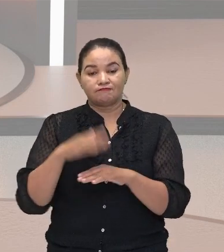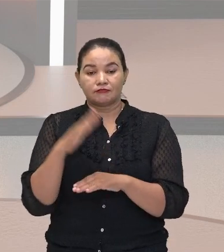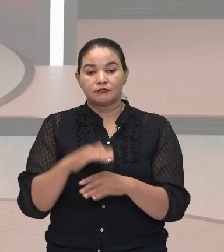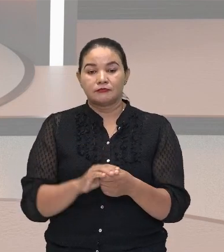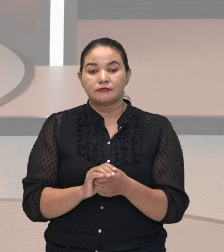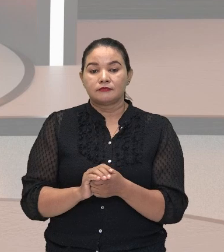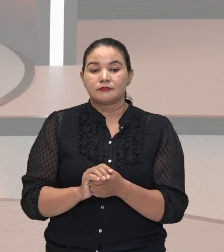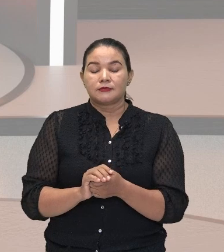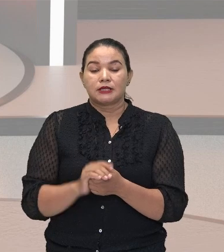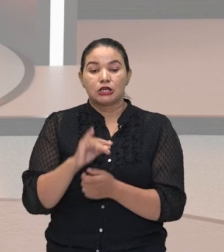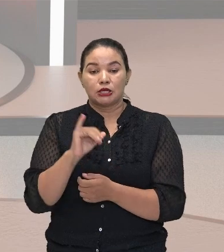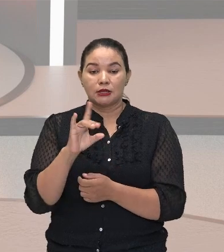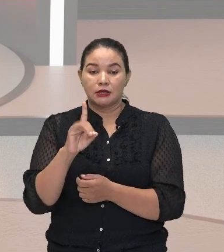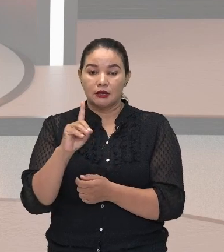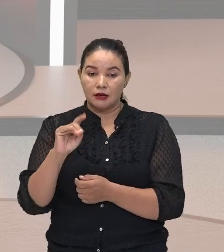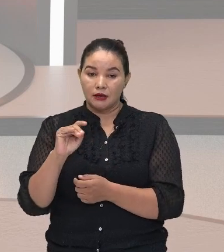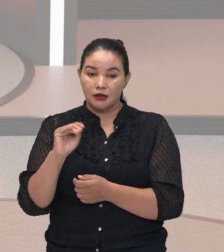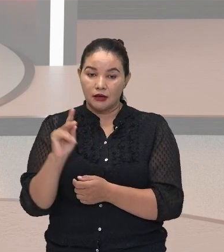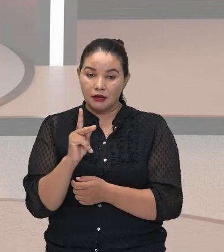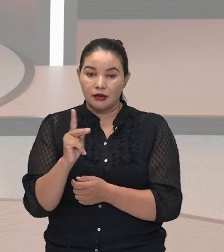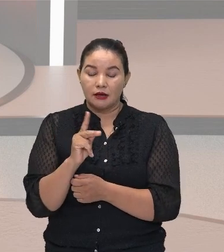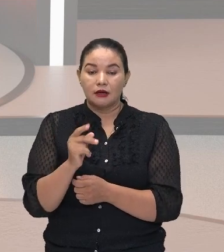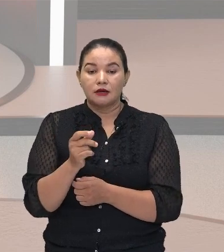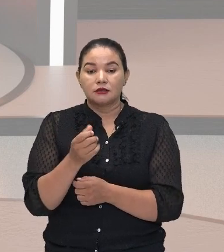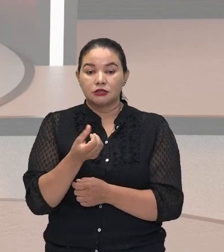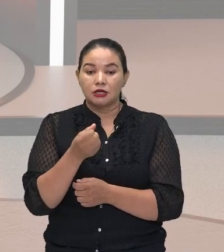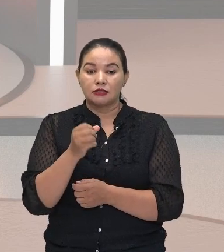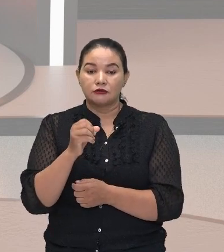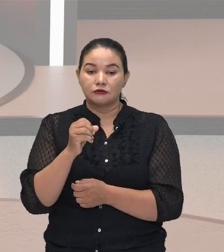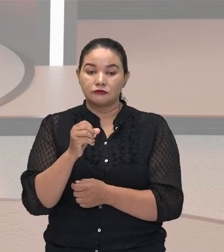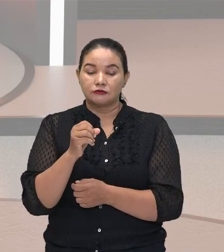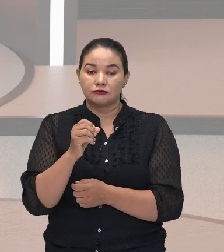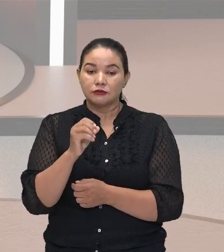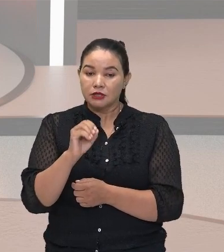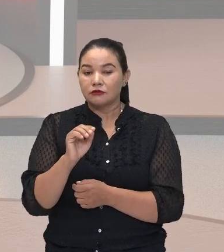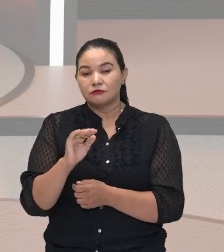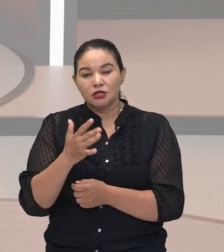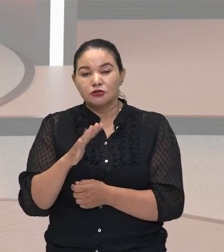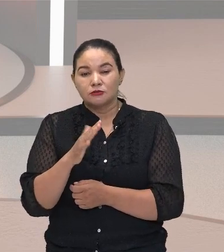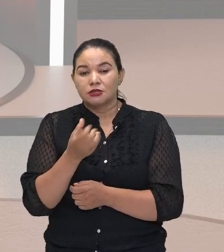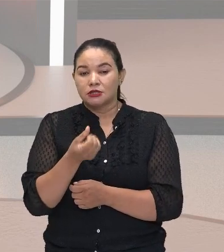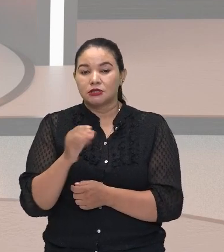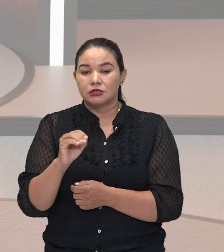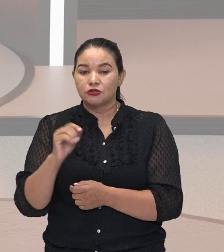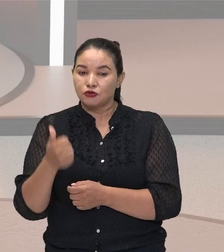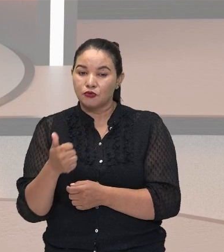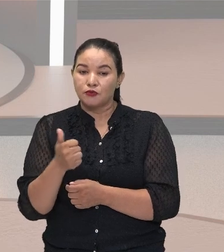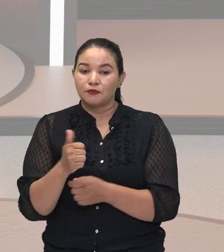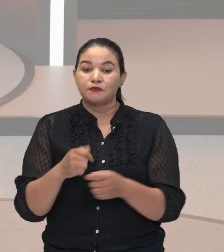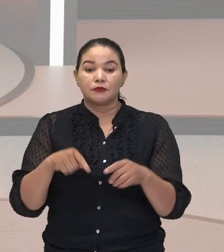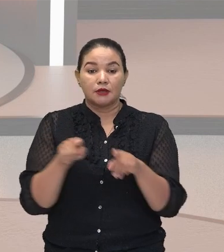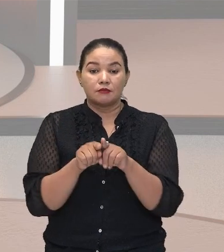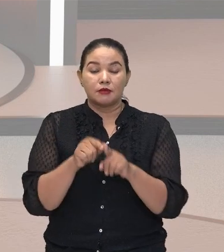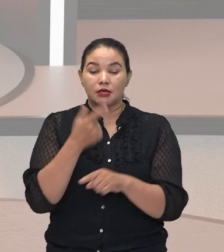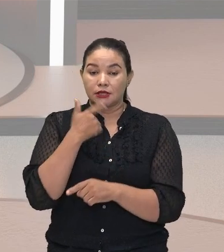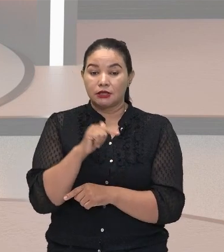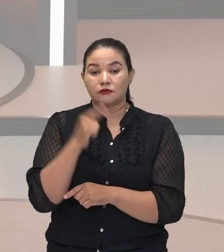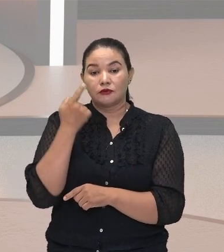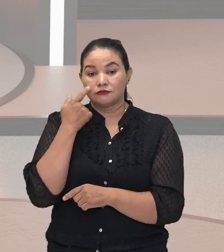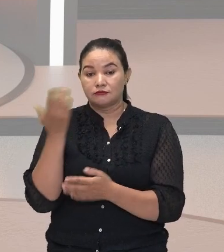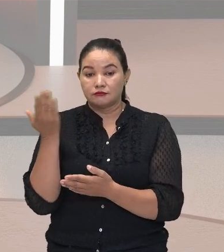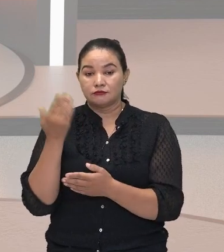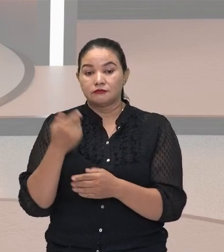de 0,601, considerado médio, o idioma principal é o nepalês e a sua